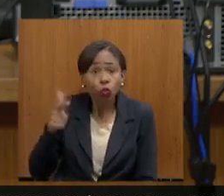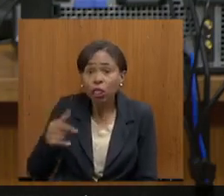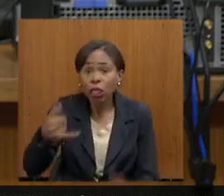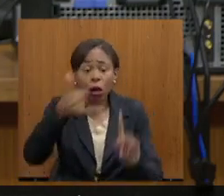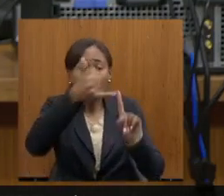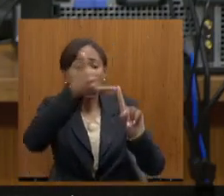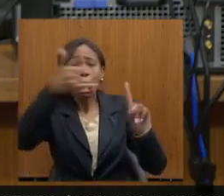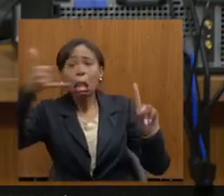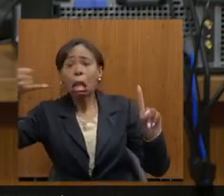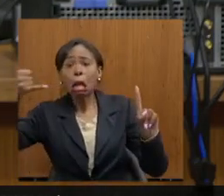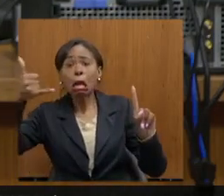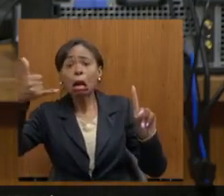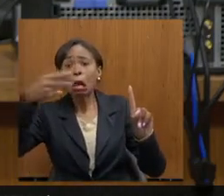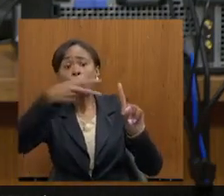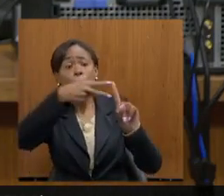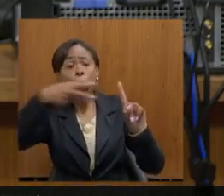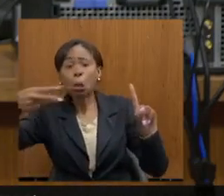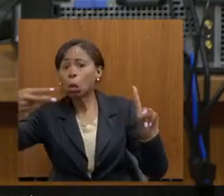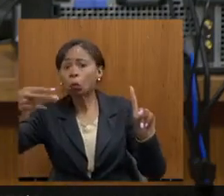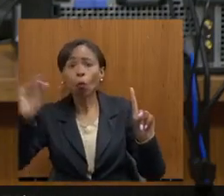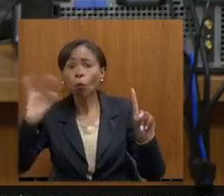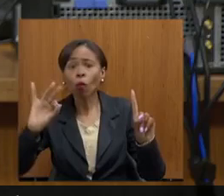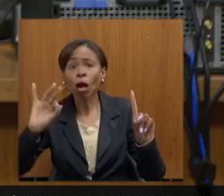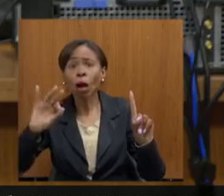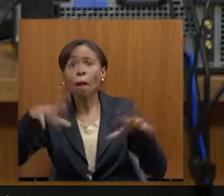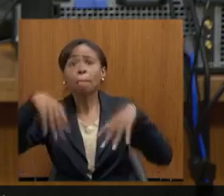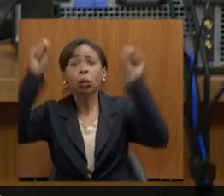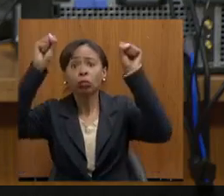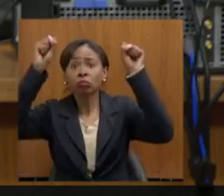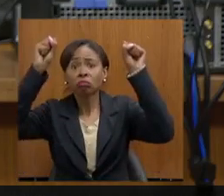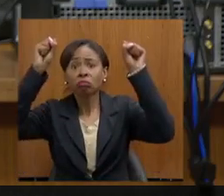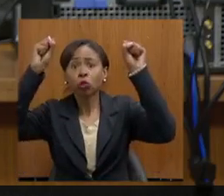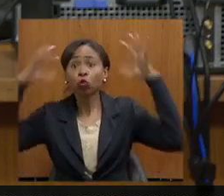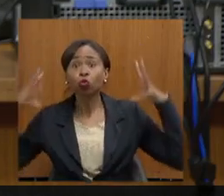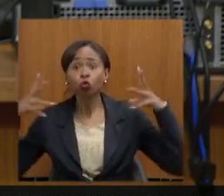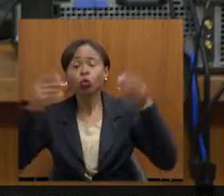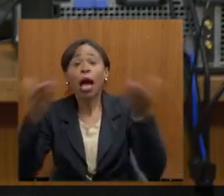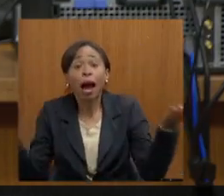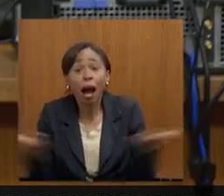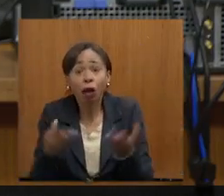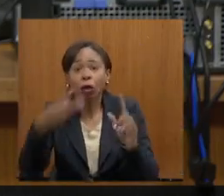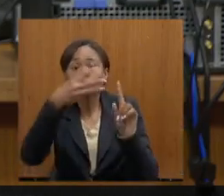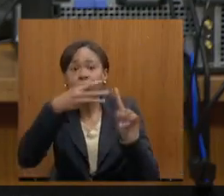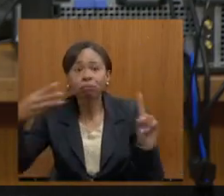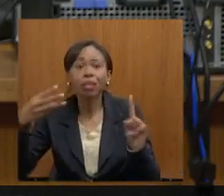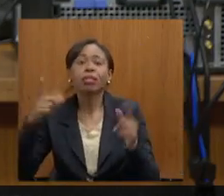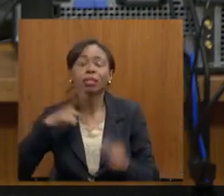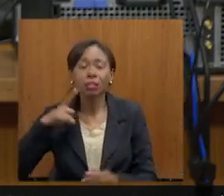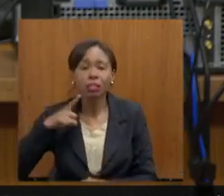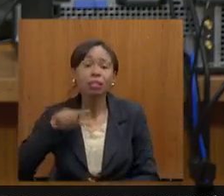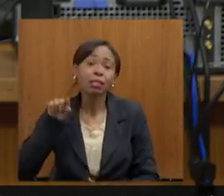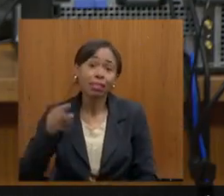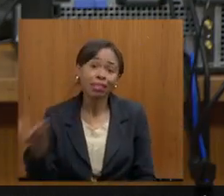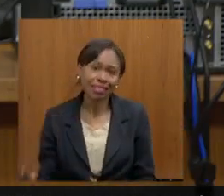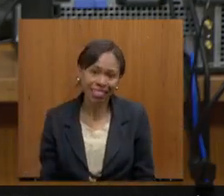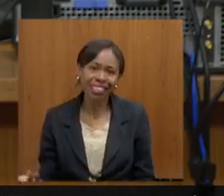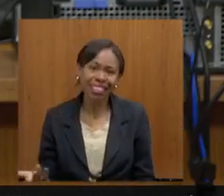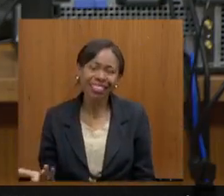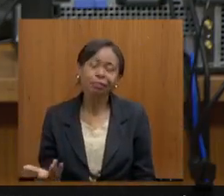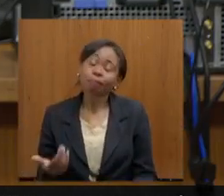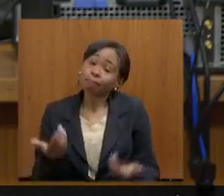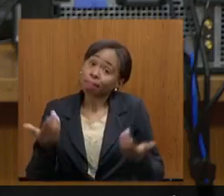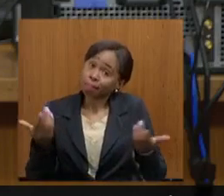dupla quando acabar a energia acabava mesmo agora não já tá fazendo a rede dupla de alimentação como um botão fazer para Fortaleza de Minas também